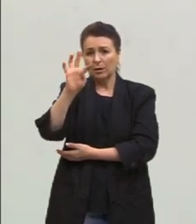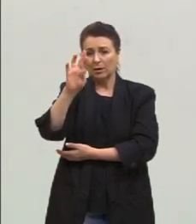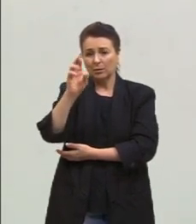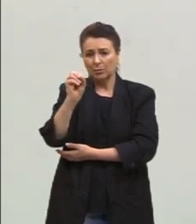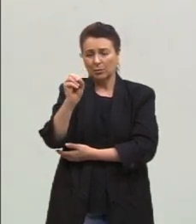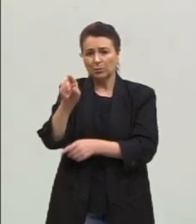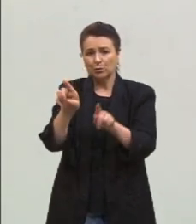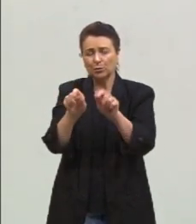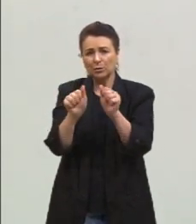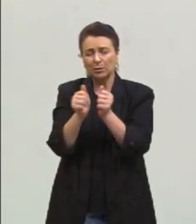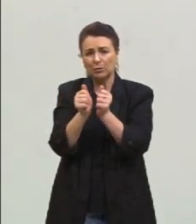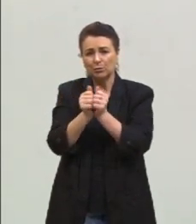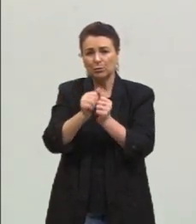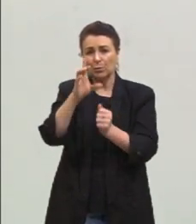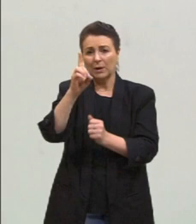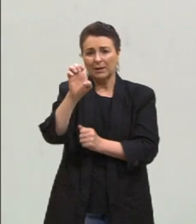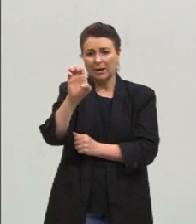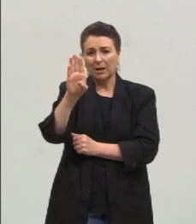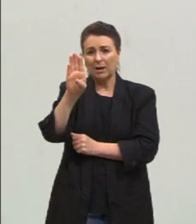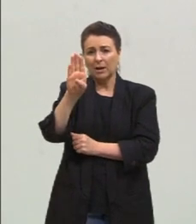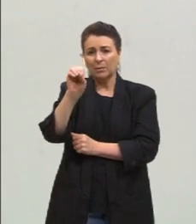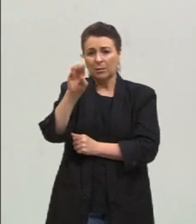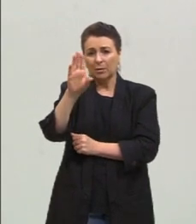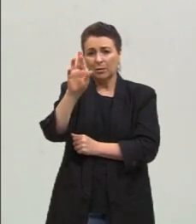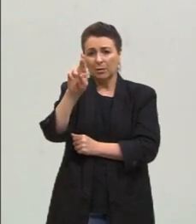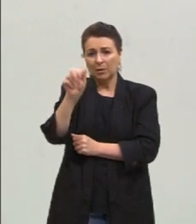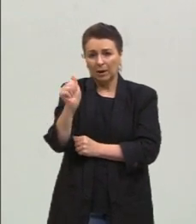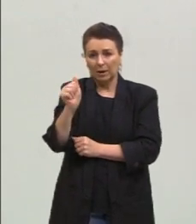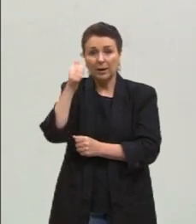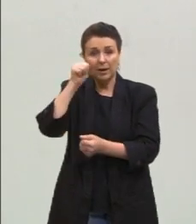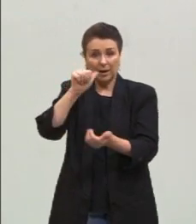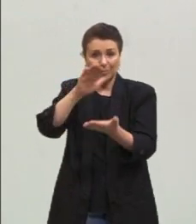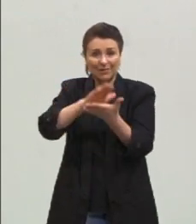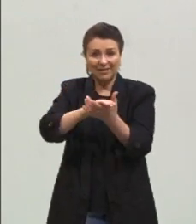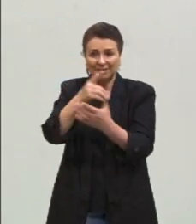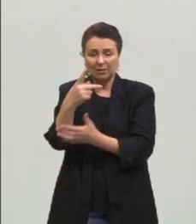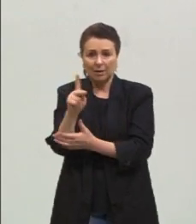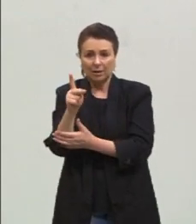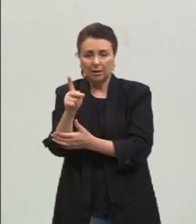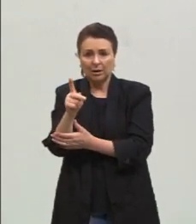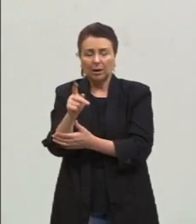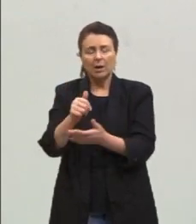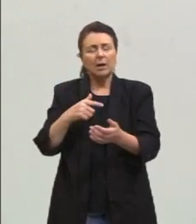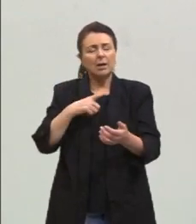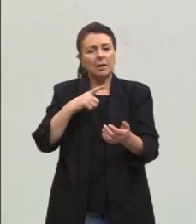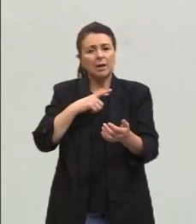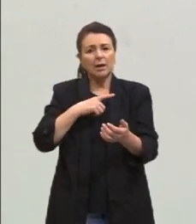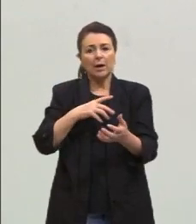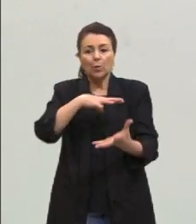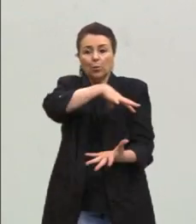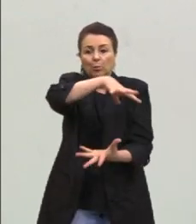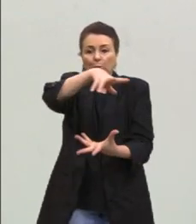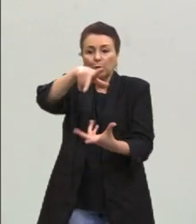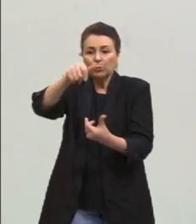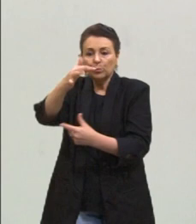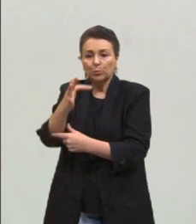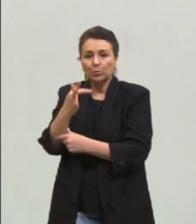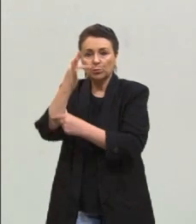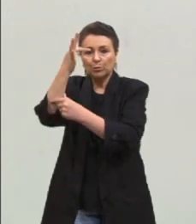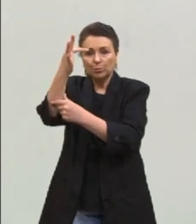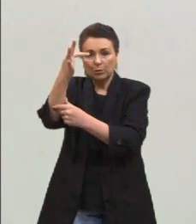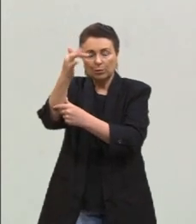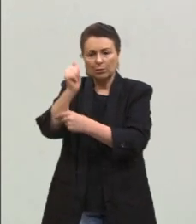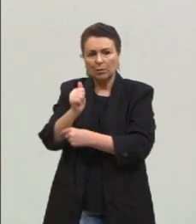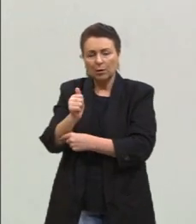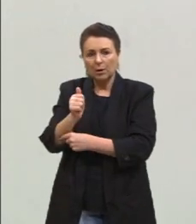da noves que quer a esposa dele é um mundo por vir e ele se pergunta se a gente continuar então com